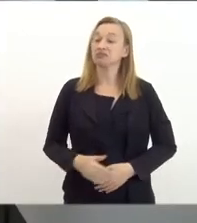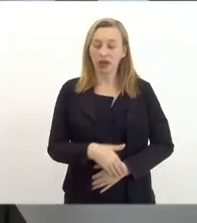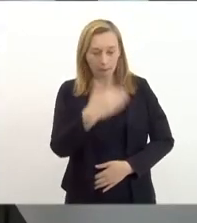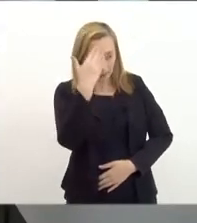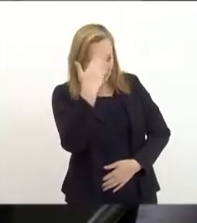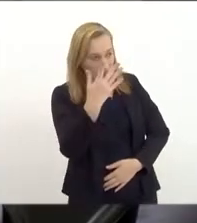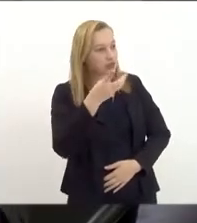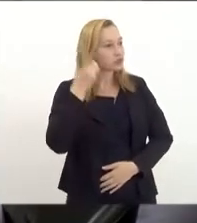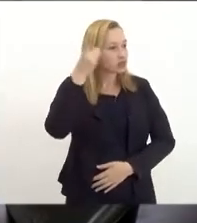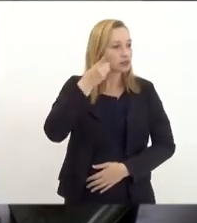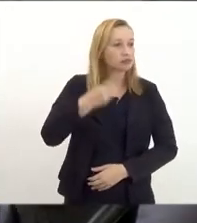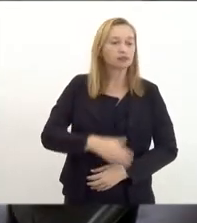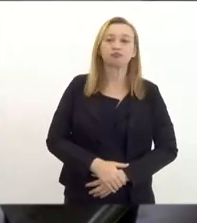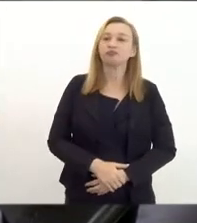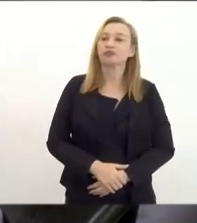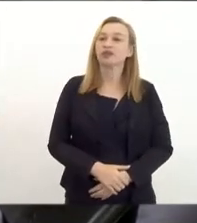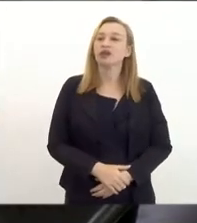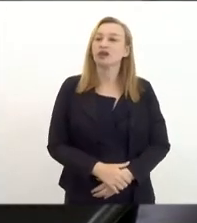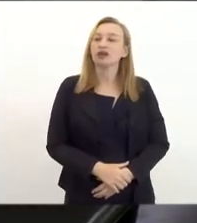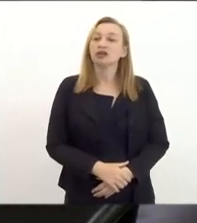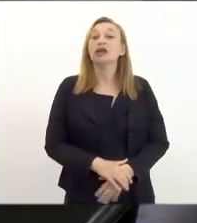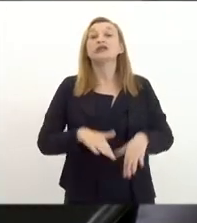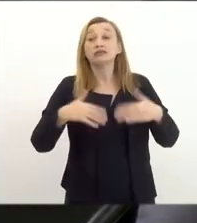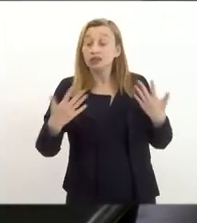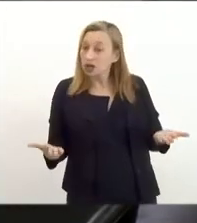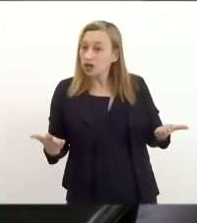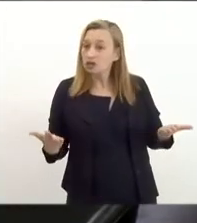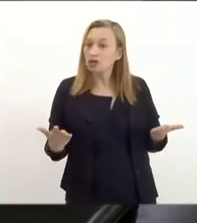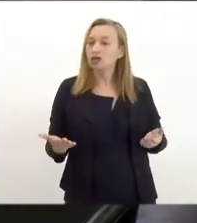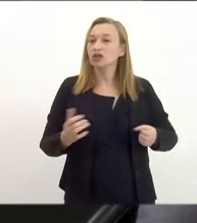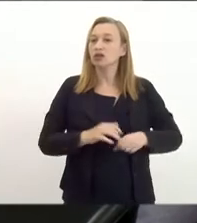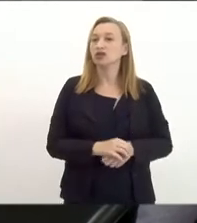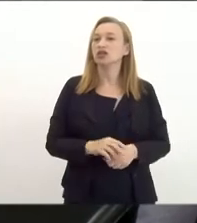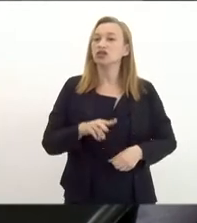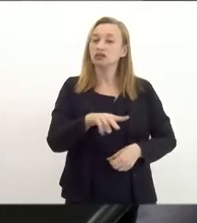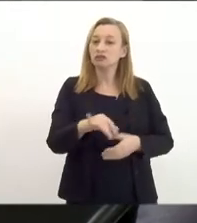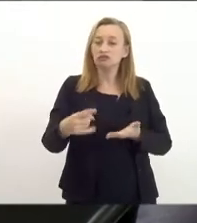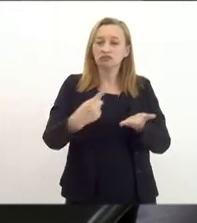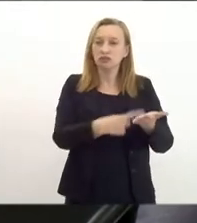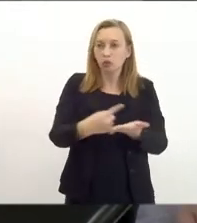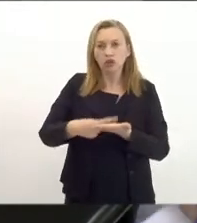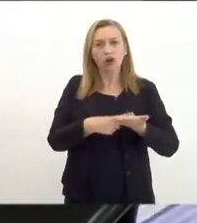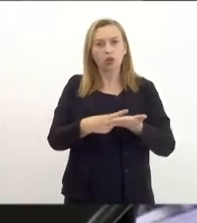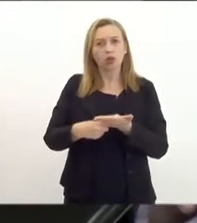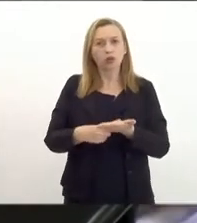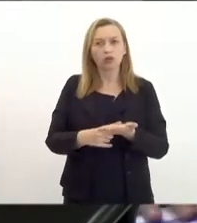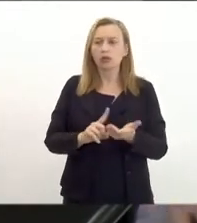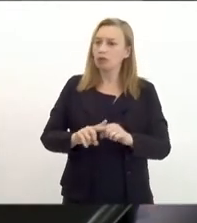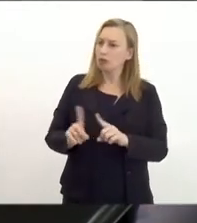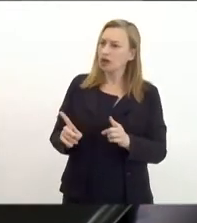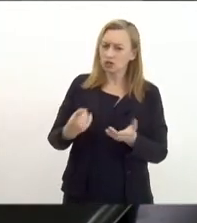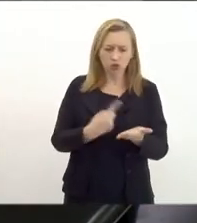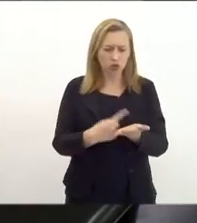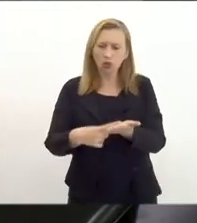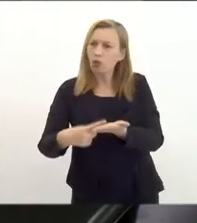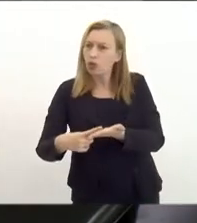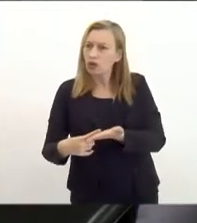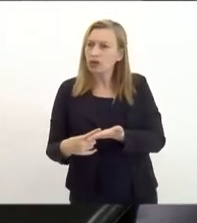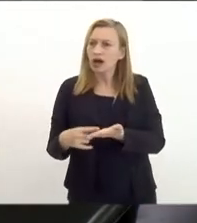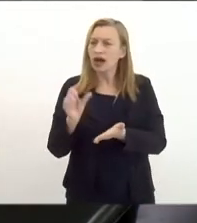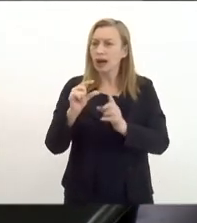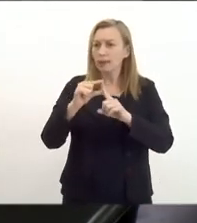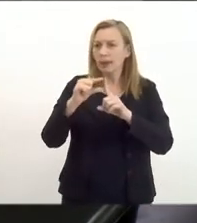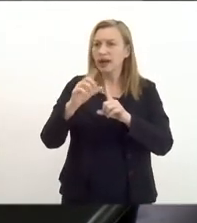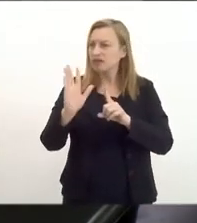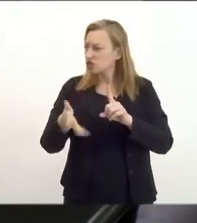obrigado Deputado Então a gente vai para os acordos Só que os acordos a própria palavra